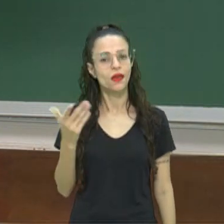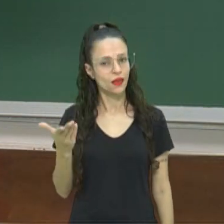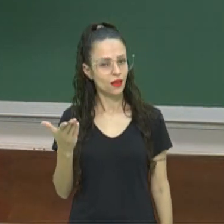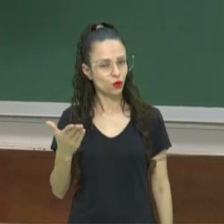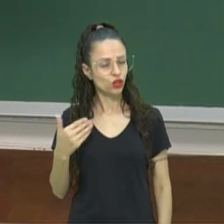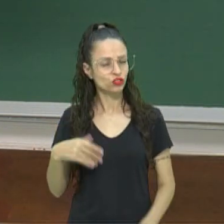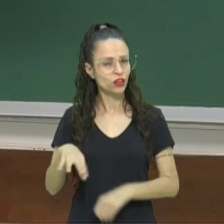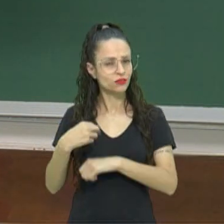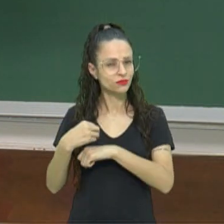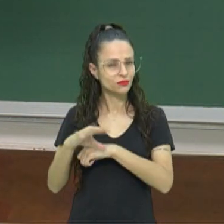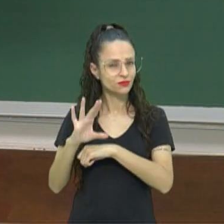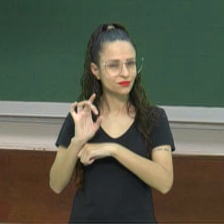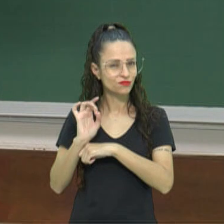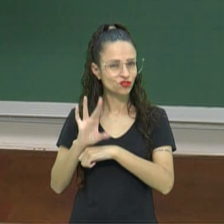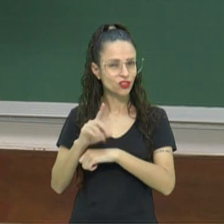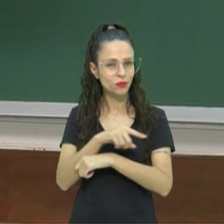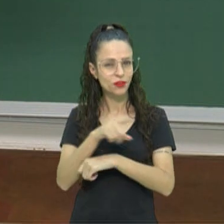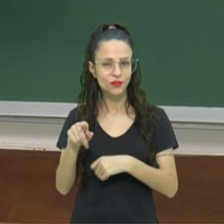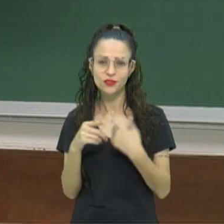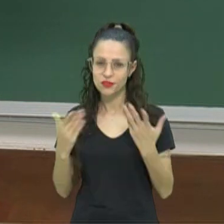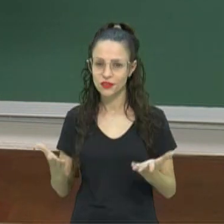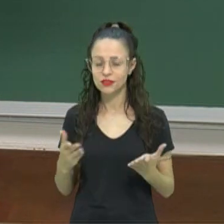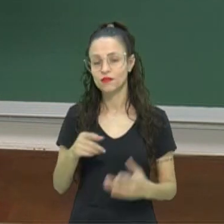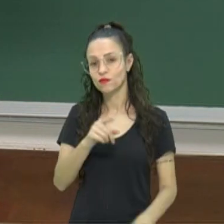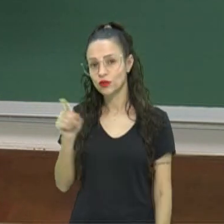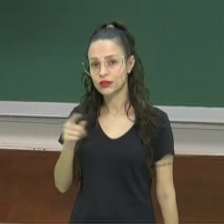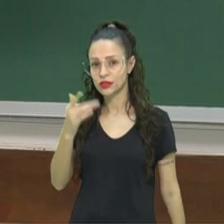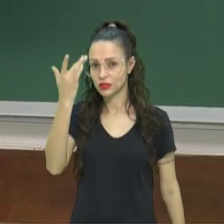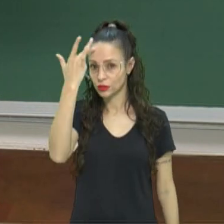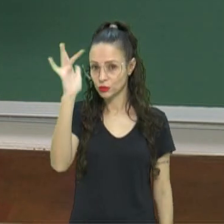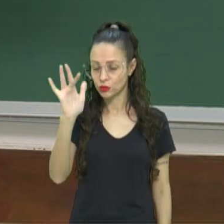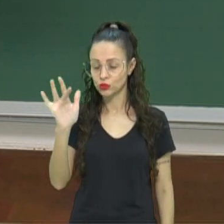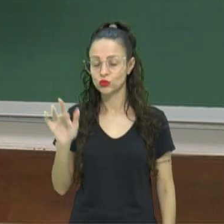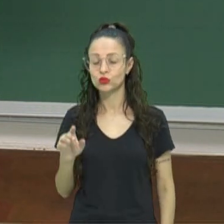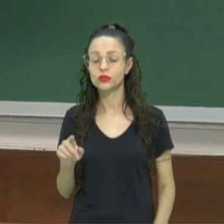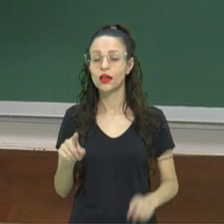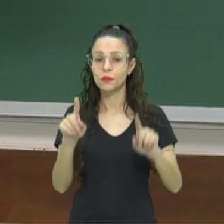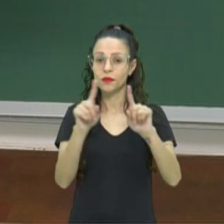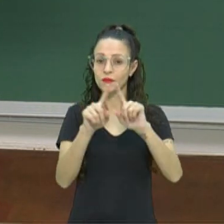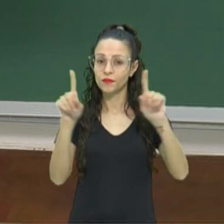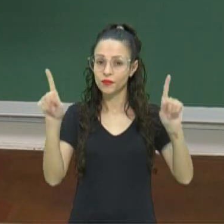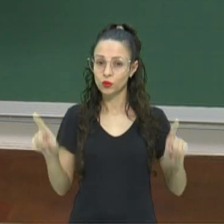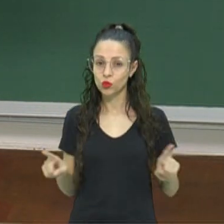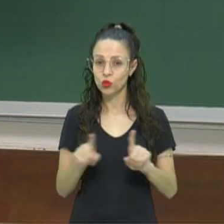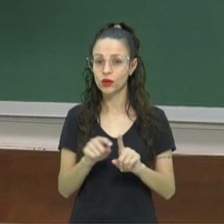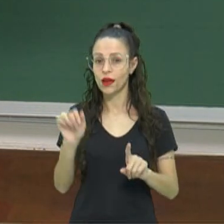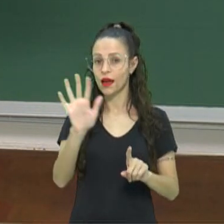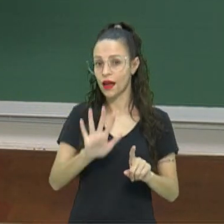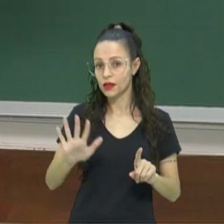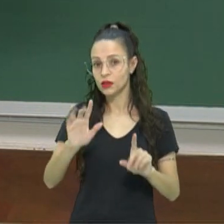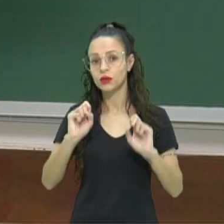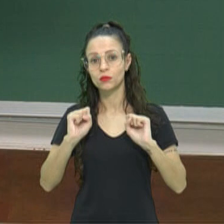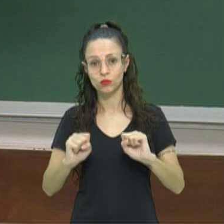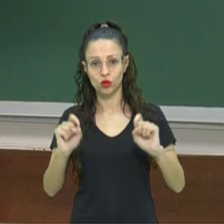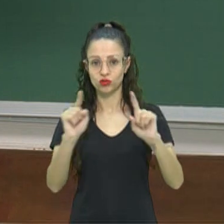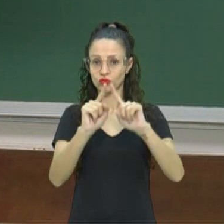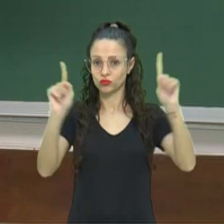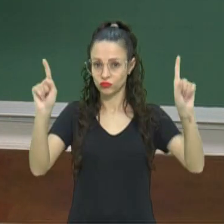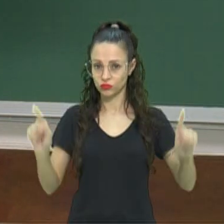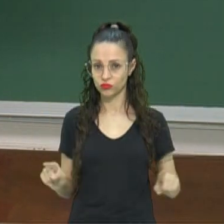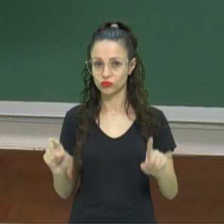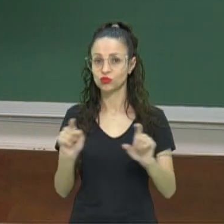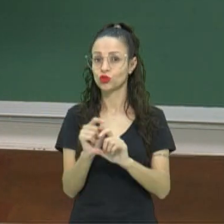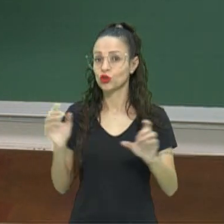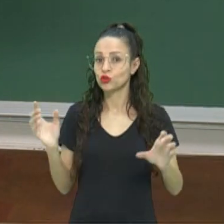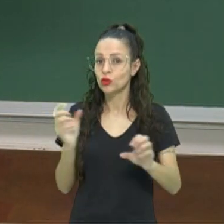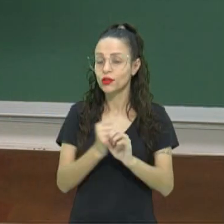te encaminhei uma possibilidade aí. Se você não sabe a área da figura que está sendo pedida, você pode calcular a área do total